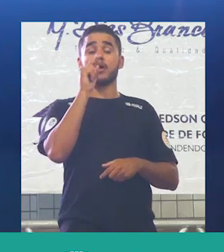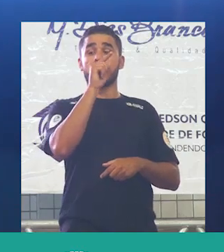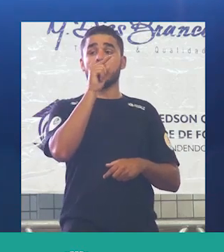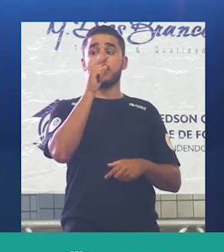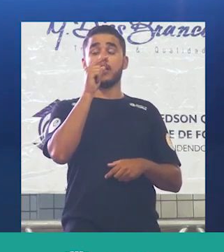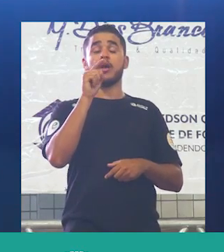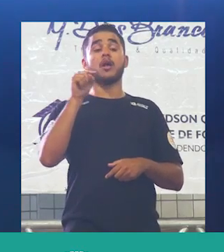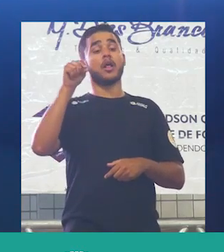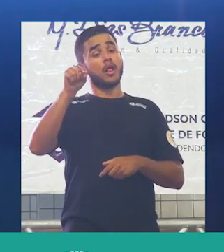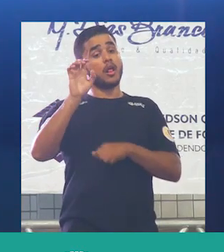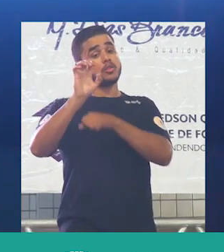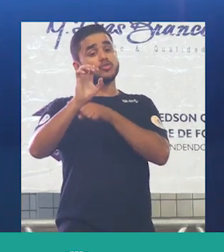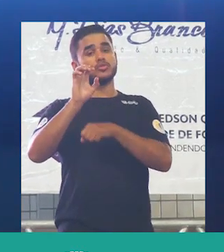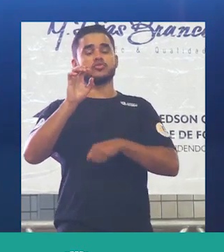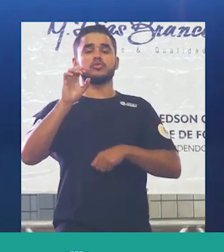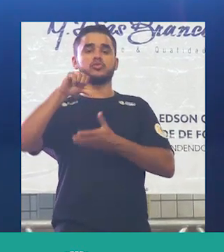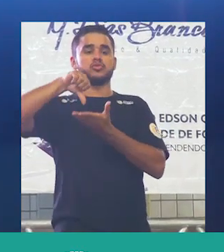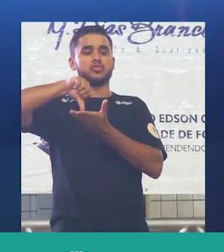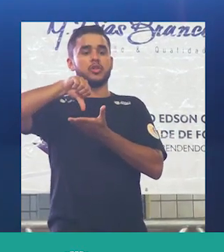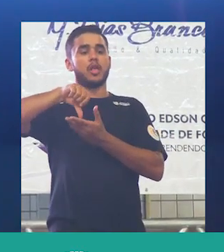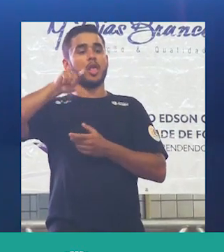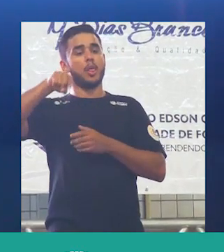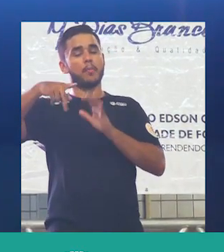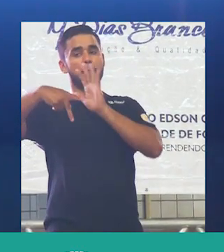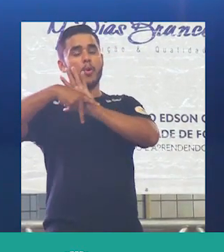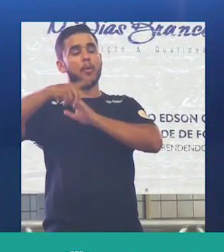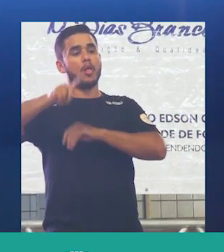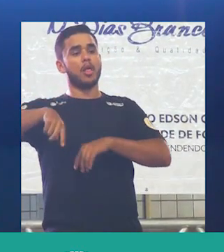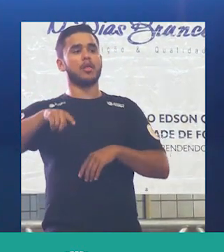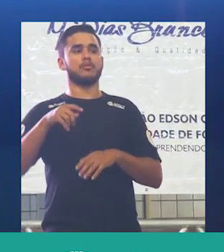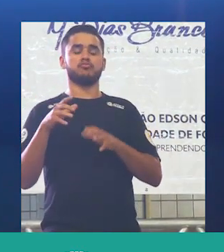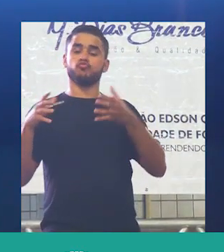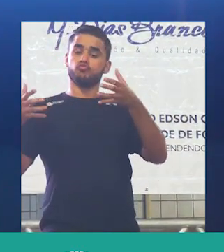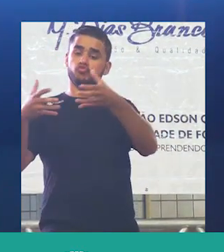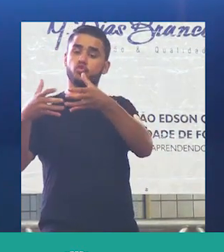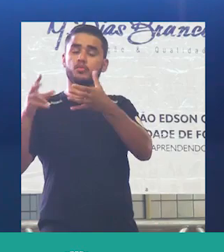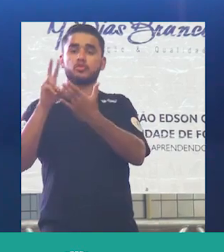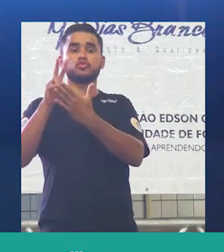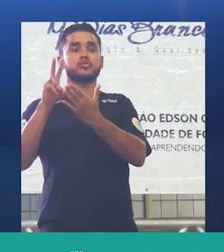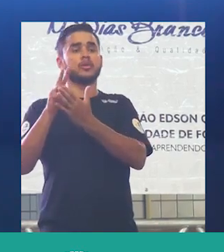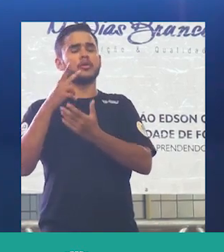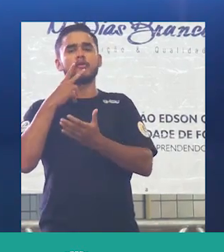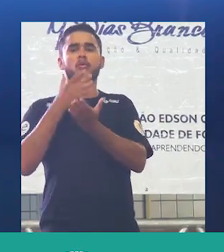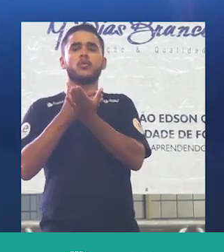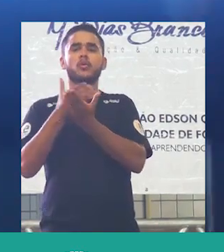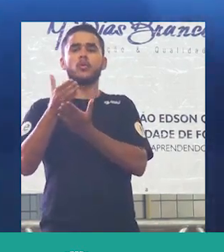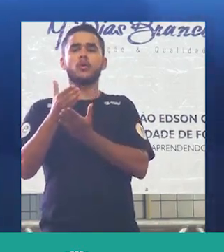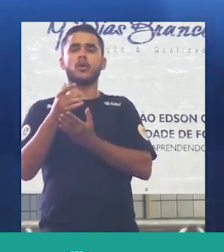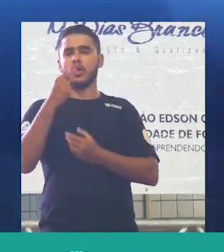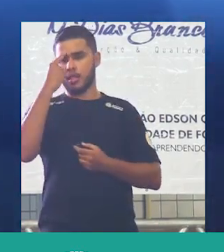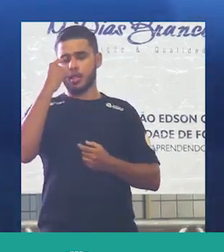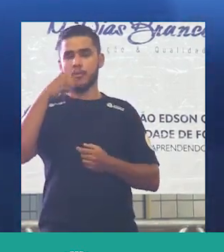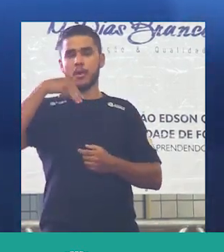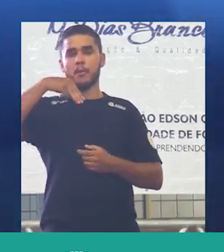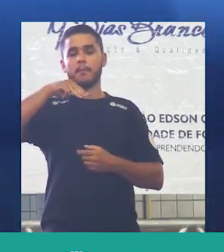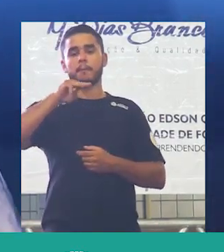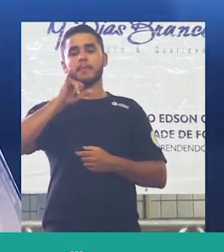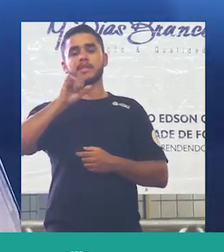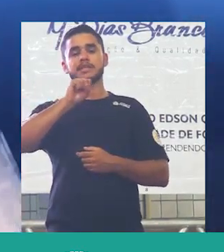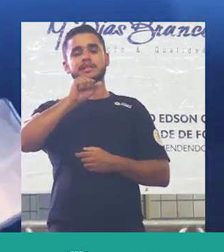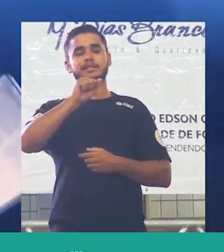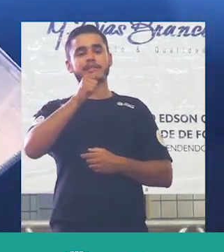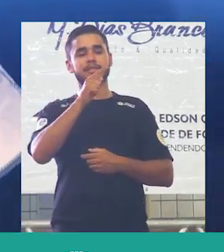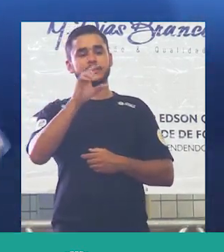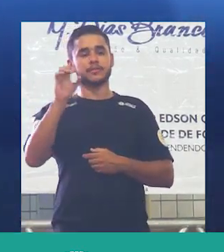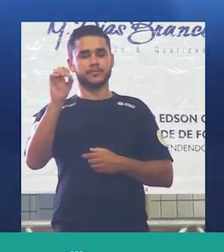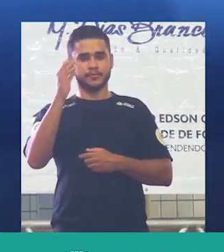indigenista pobalina, incentivava a criação de aldeamentos em função. Para que serviam as missões? Para que